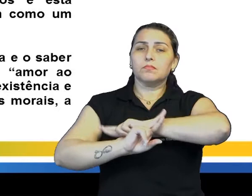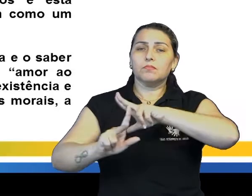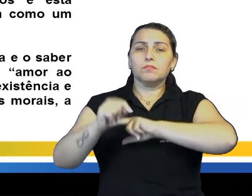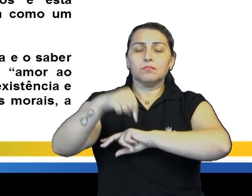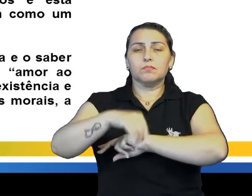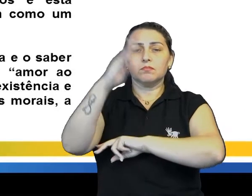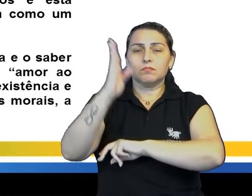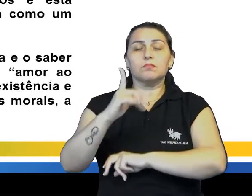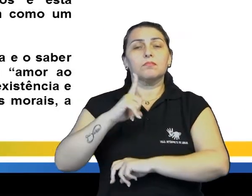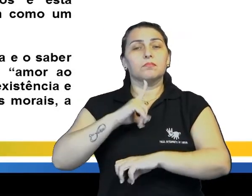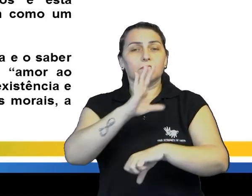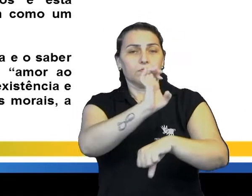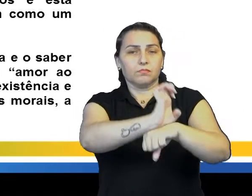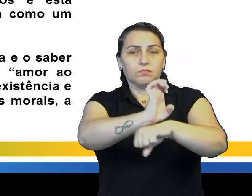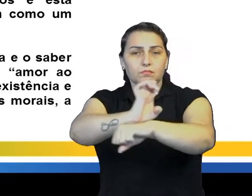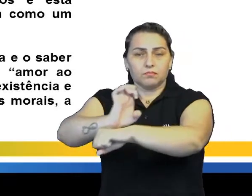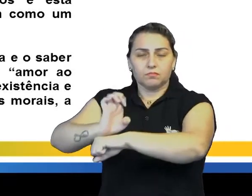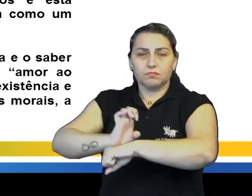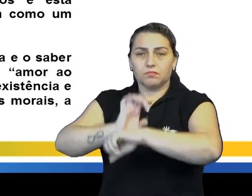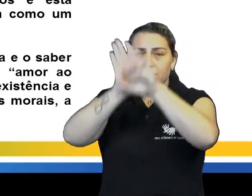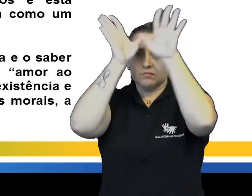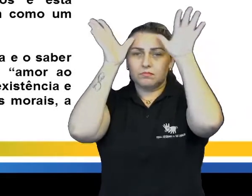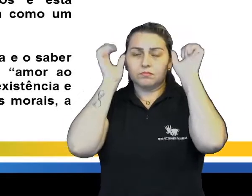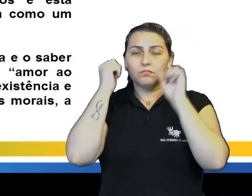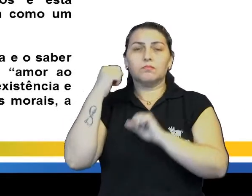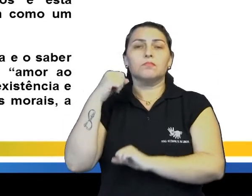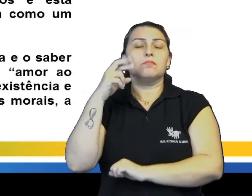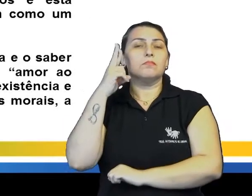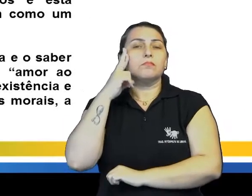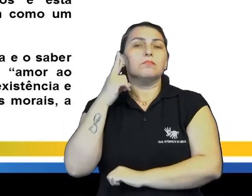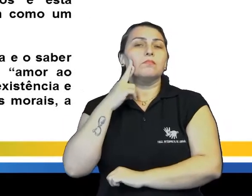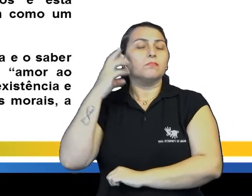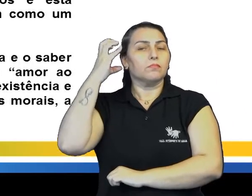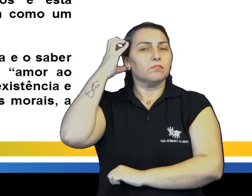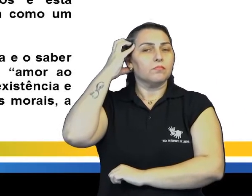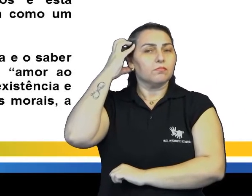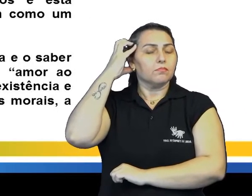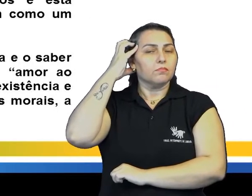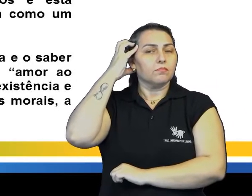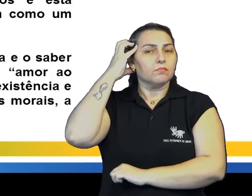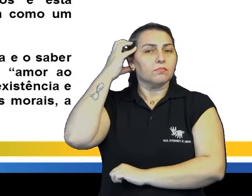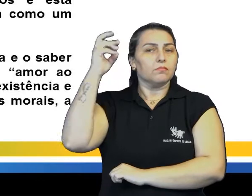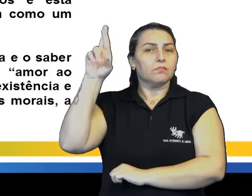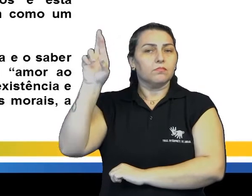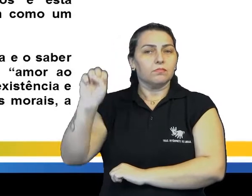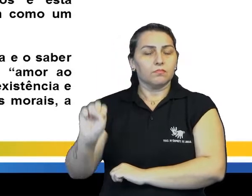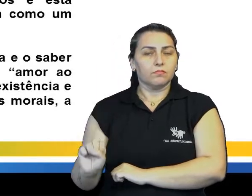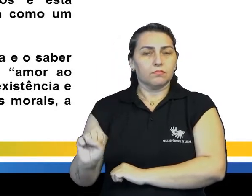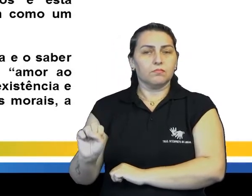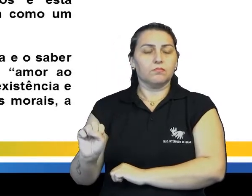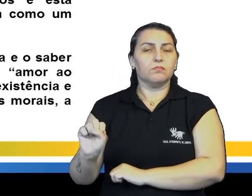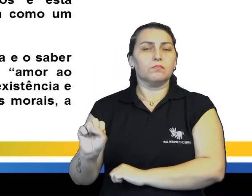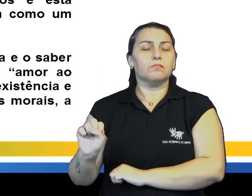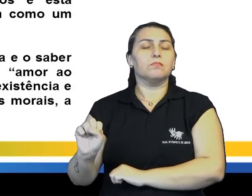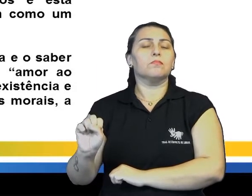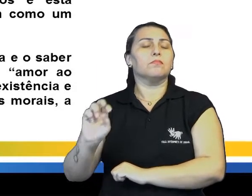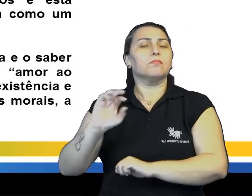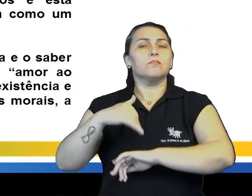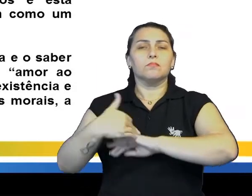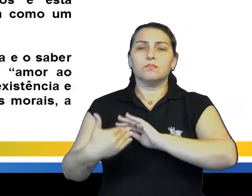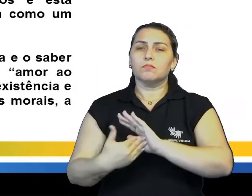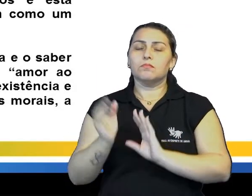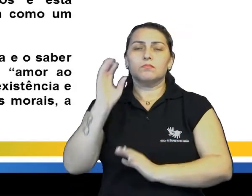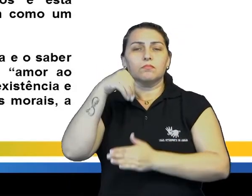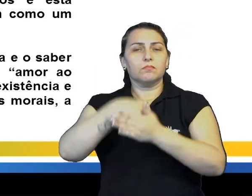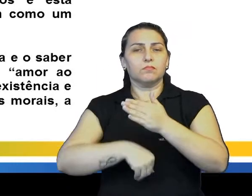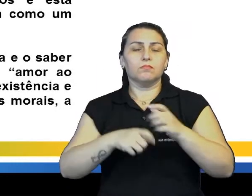gente tem os estados, né? O Acre, Rondônia, Mato Grosso, Rio Grande do Sul, né? Que aí todo mundo está